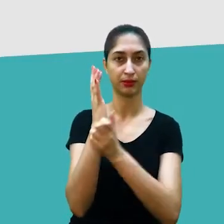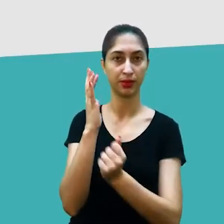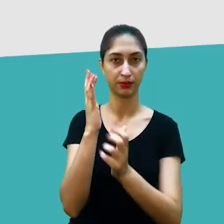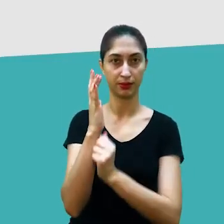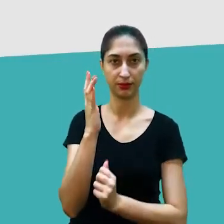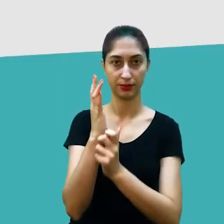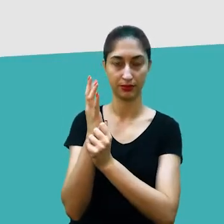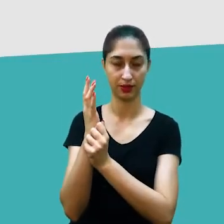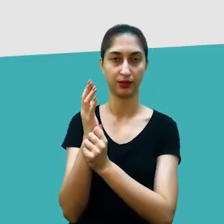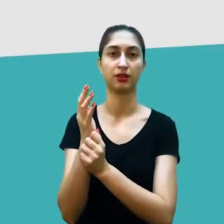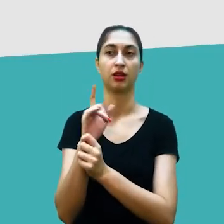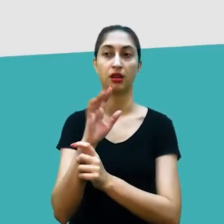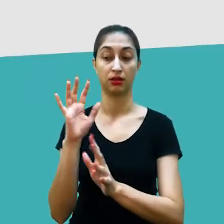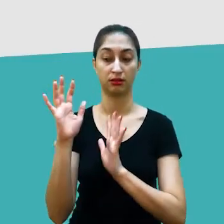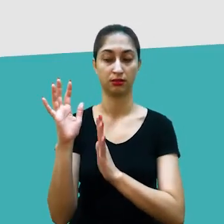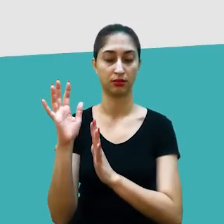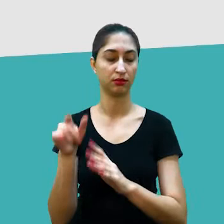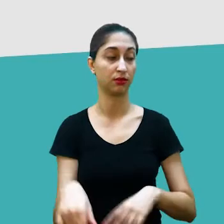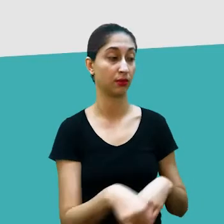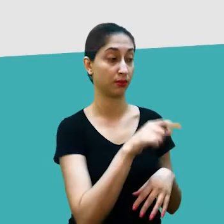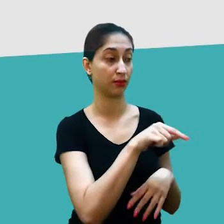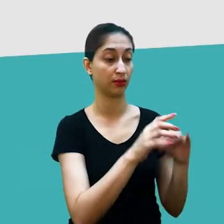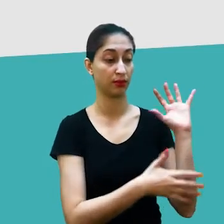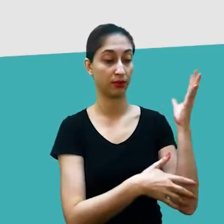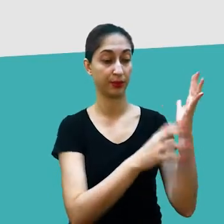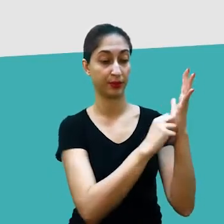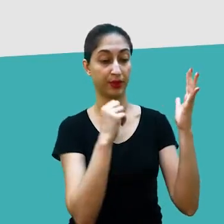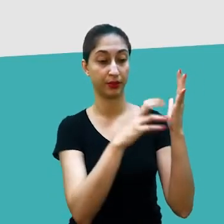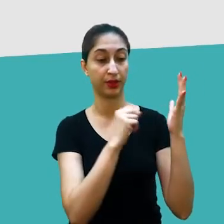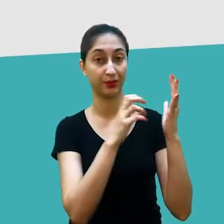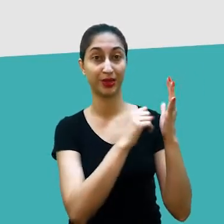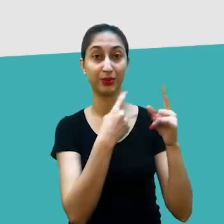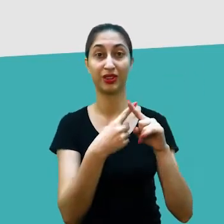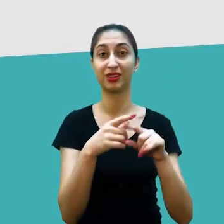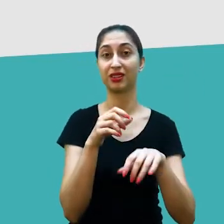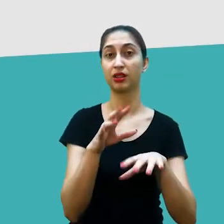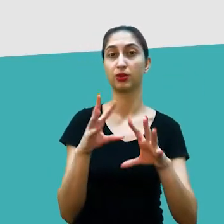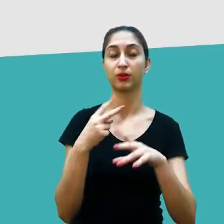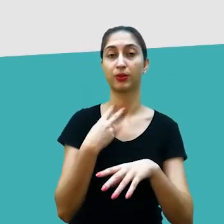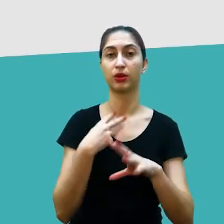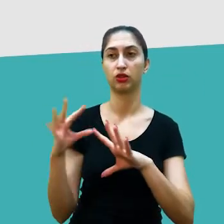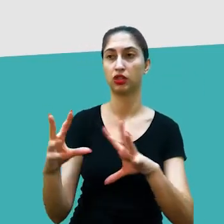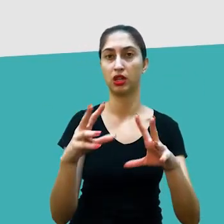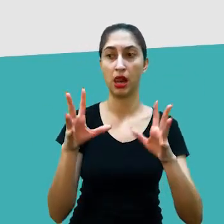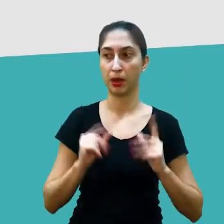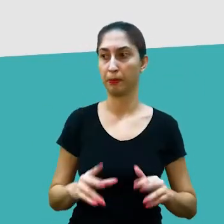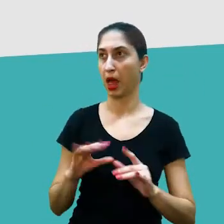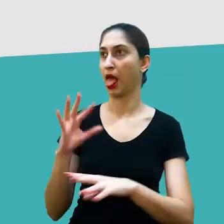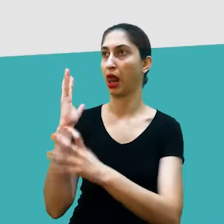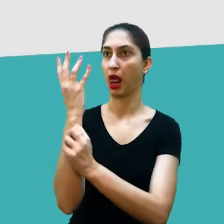outras eles vai se recuperando, porque a natureza tem um poder de regeneração sem igual, né? Mas a gente, na